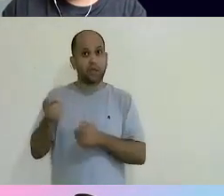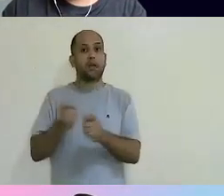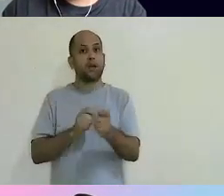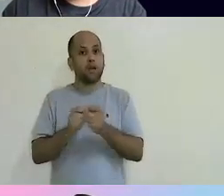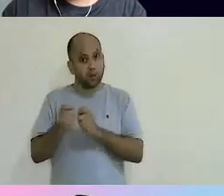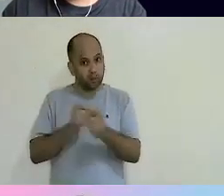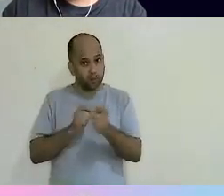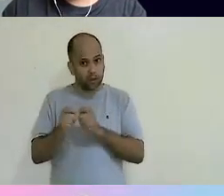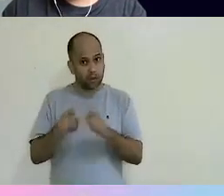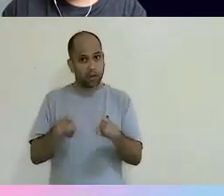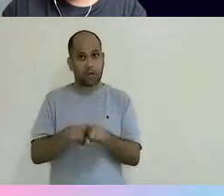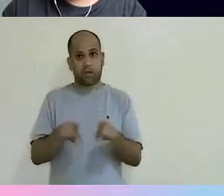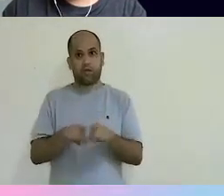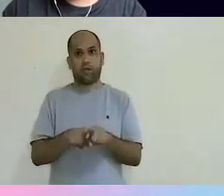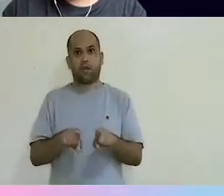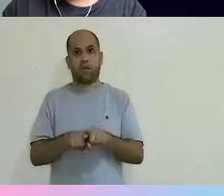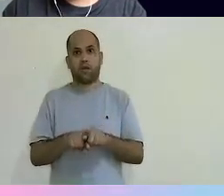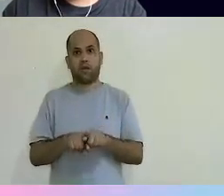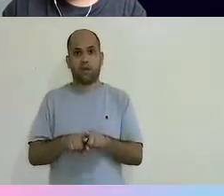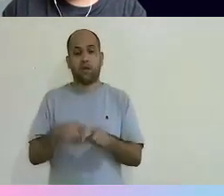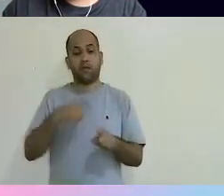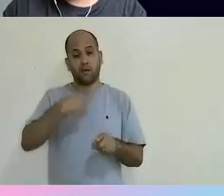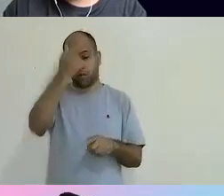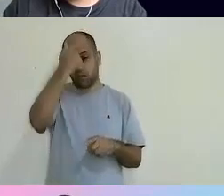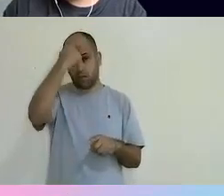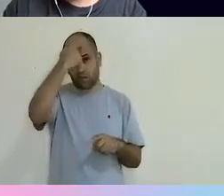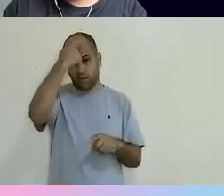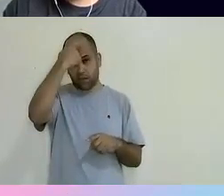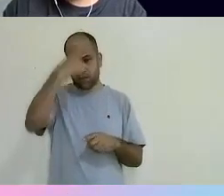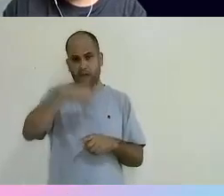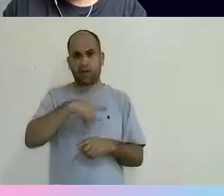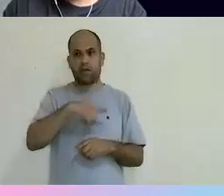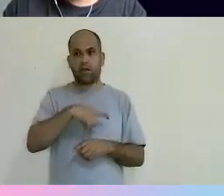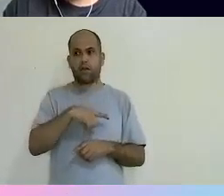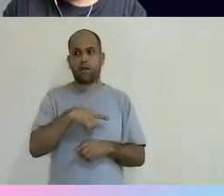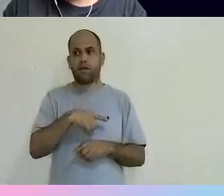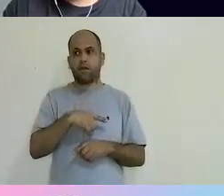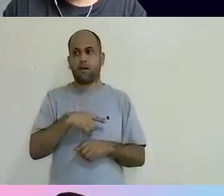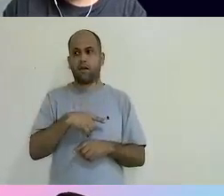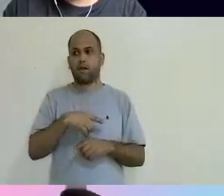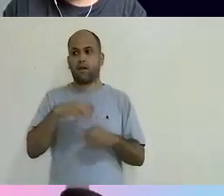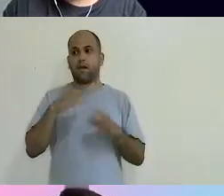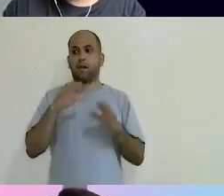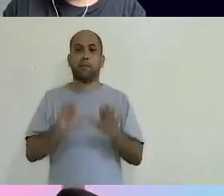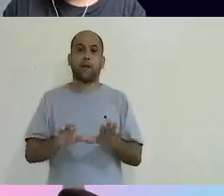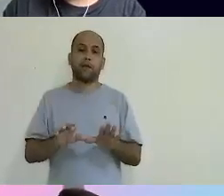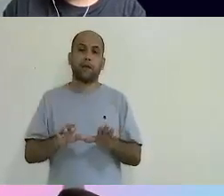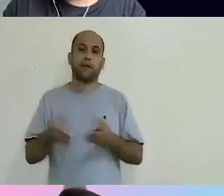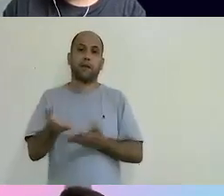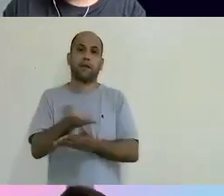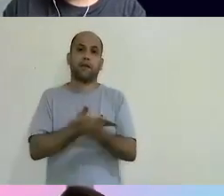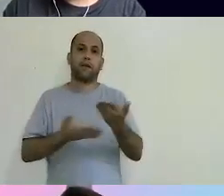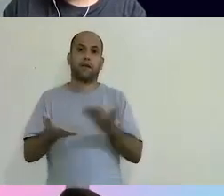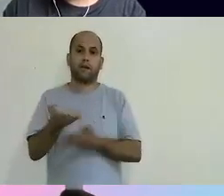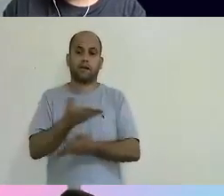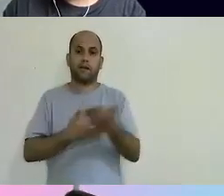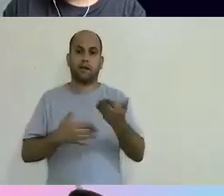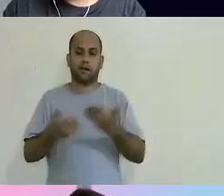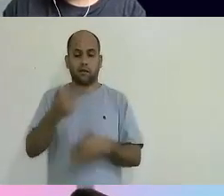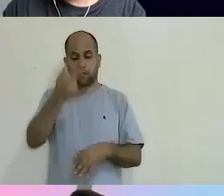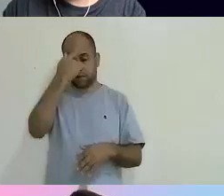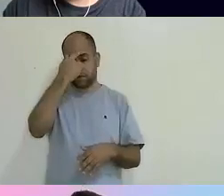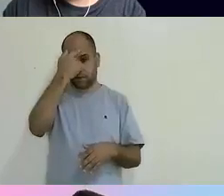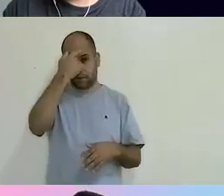mais maduro você está, né? Mais relações mais maduras,